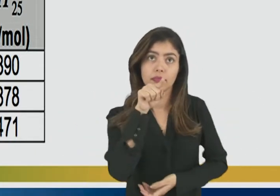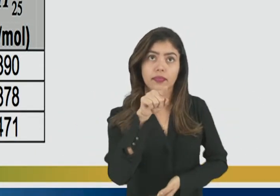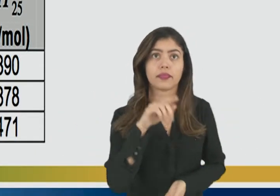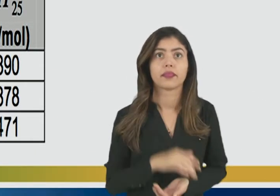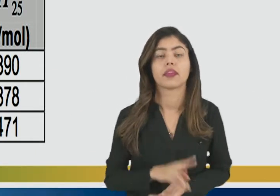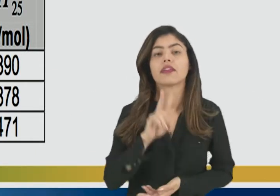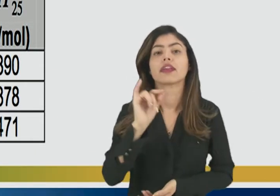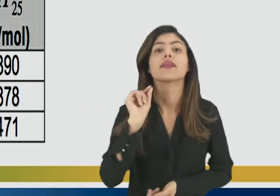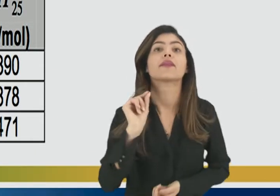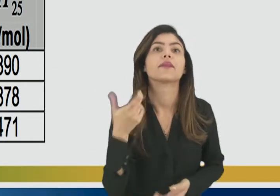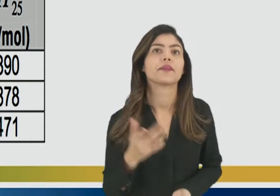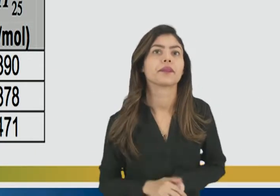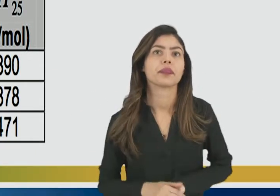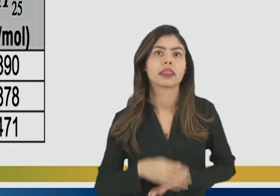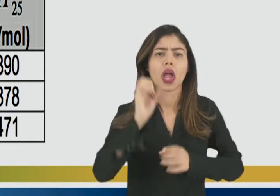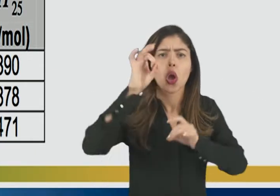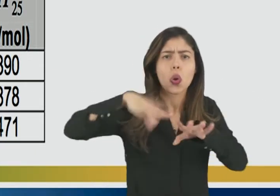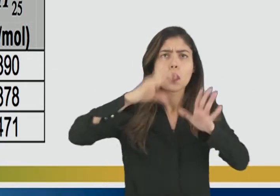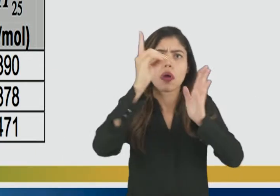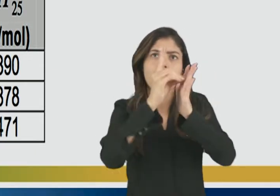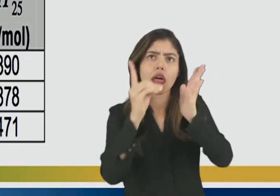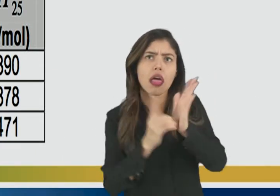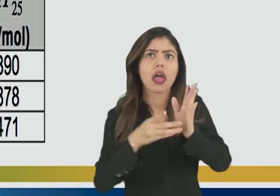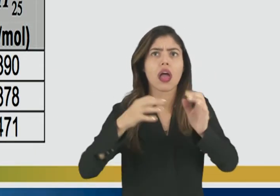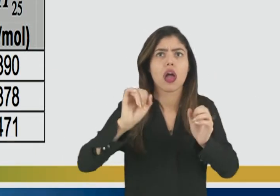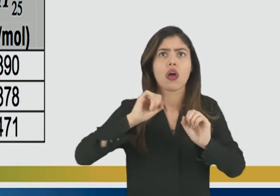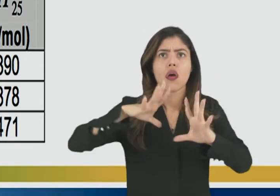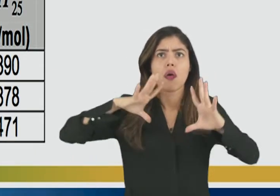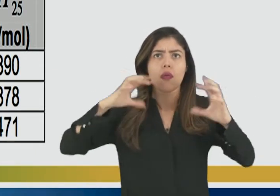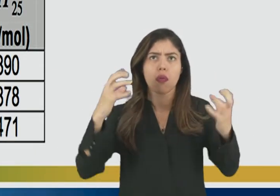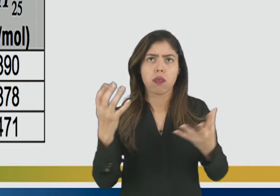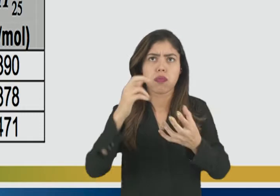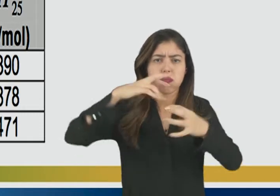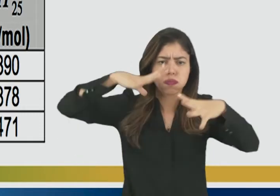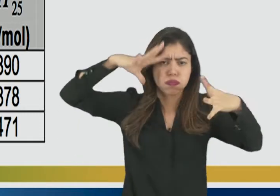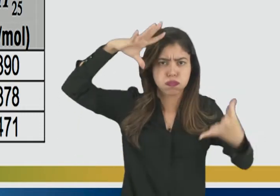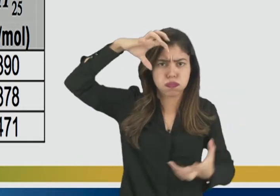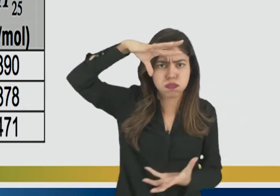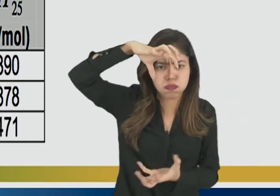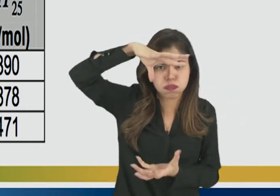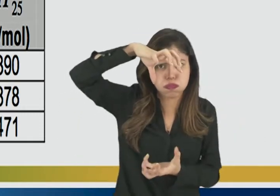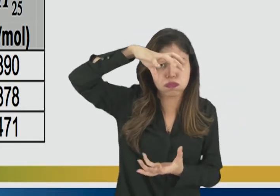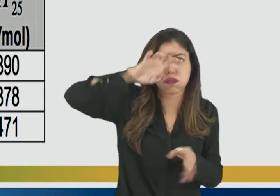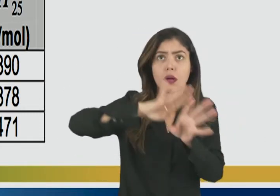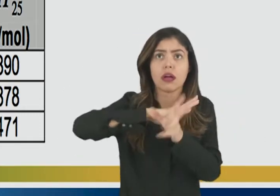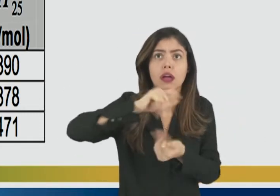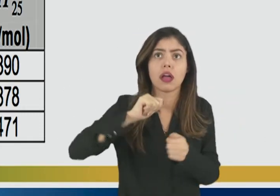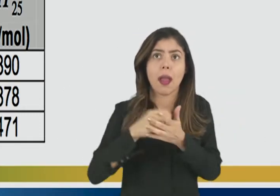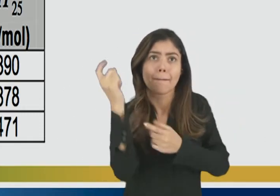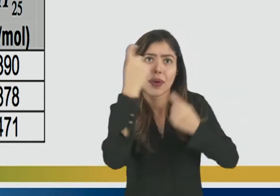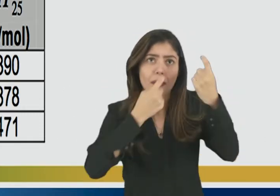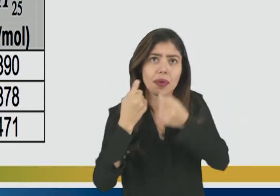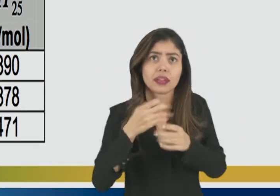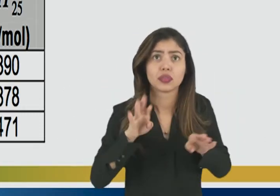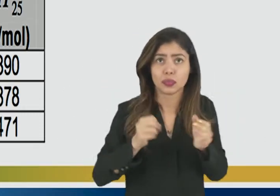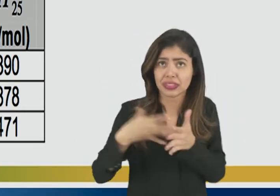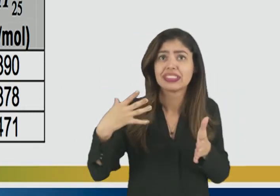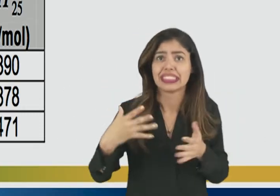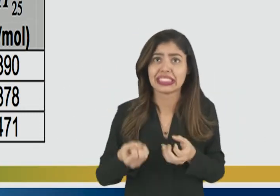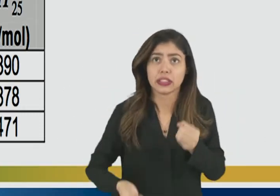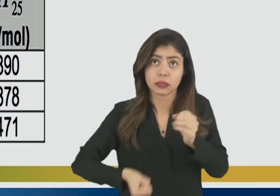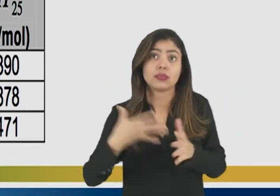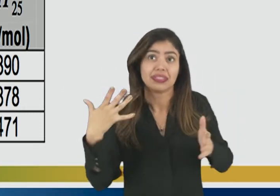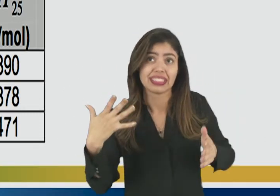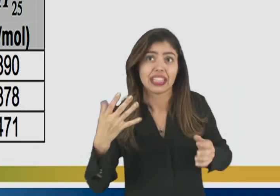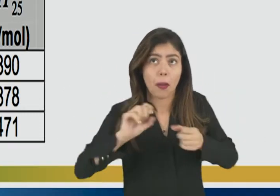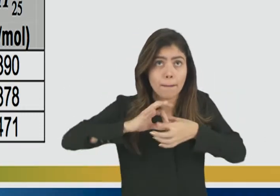ter o seguinte. Nas últimas décadas, o efeito estufa tem se intensificado de maneira preocupante, sendo esse efeito muitas vezes atribuído à